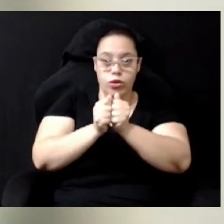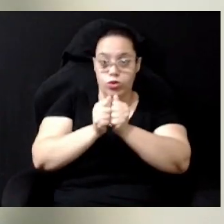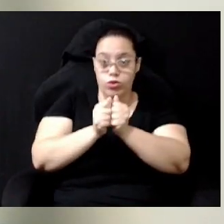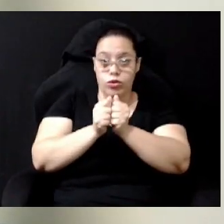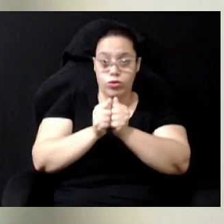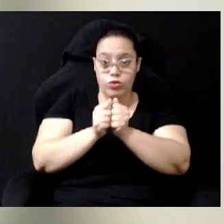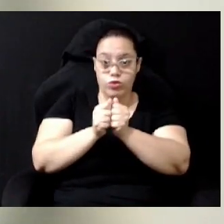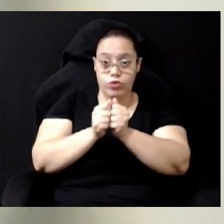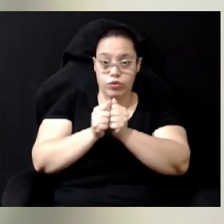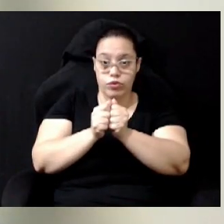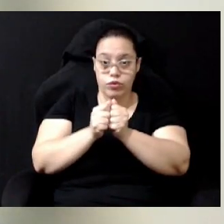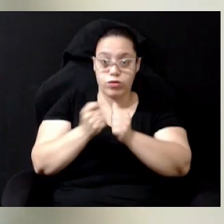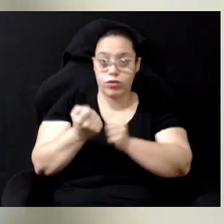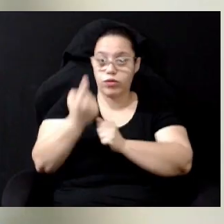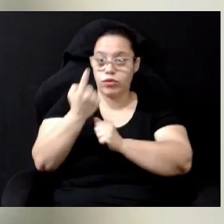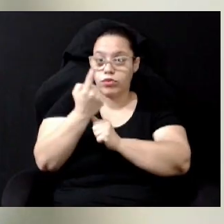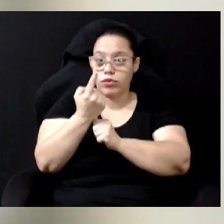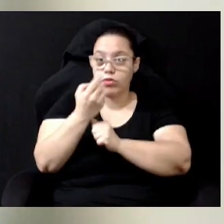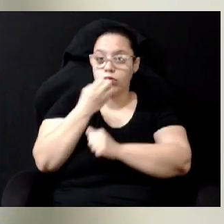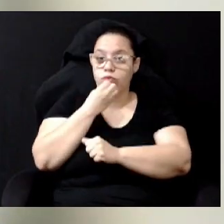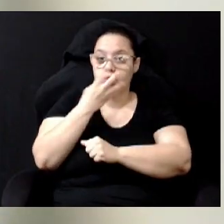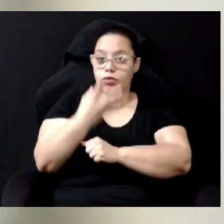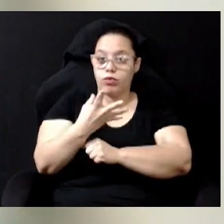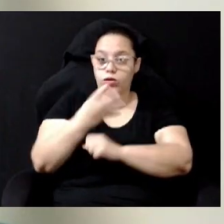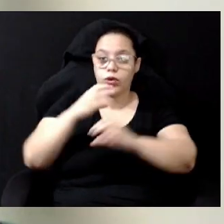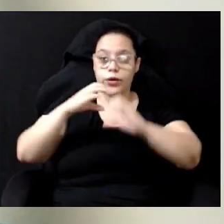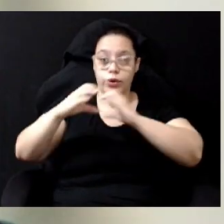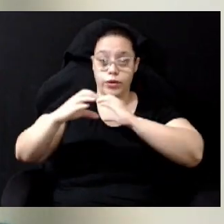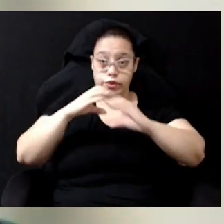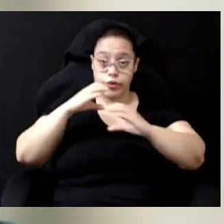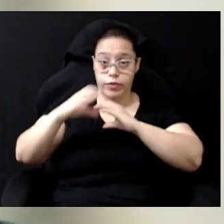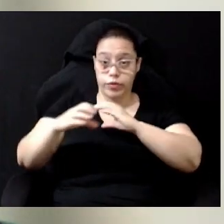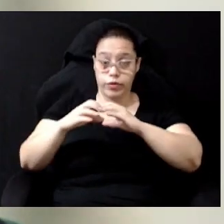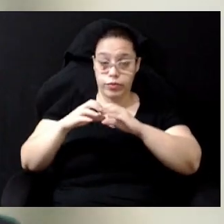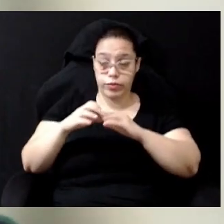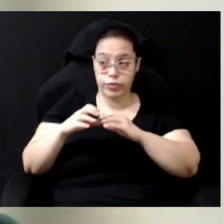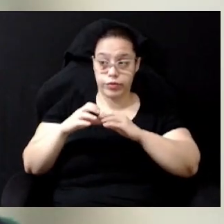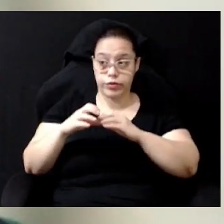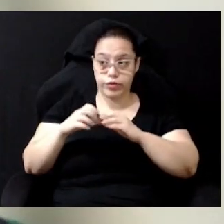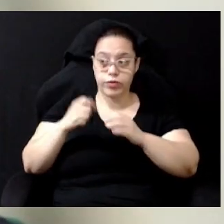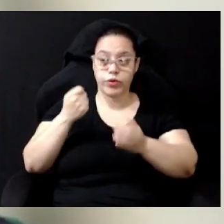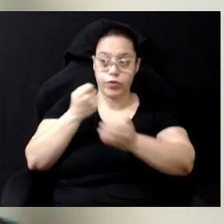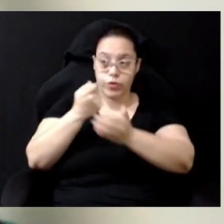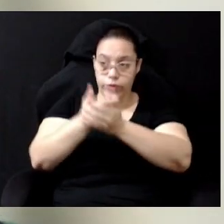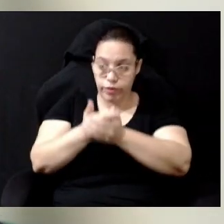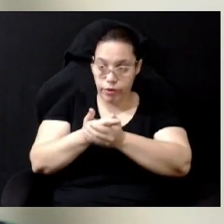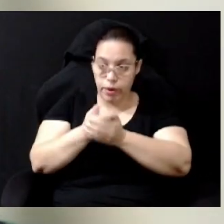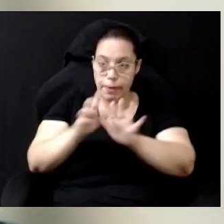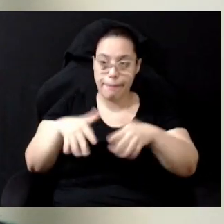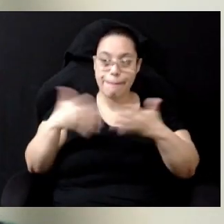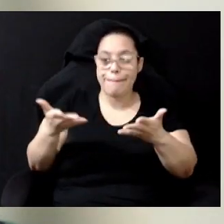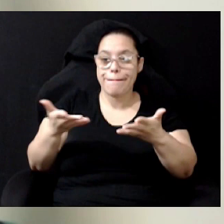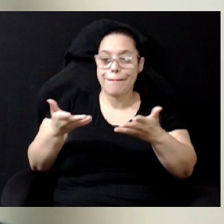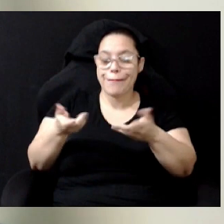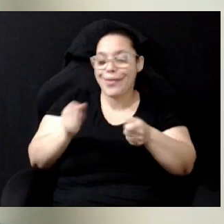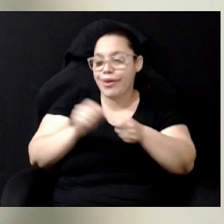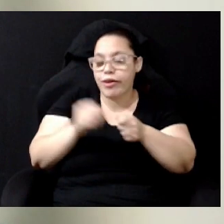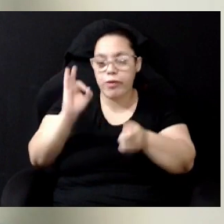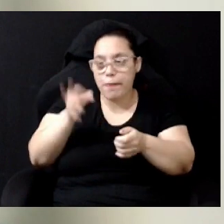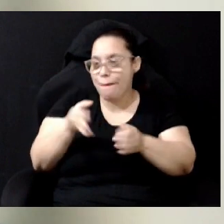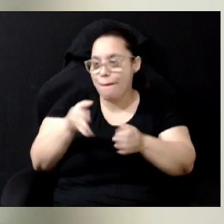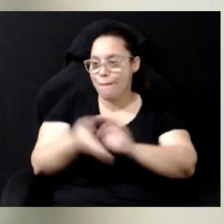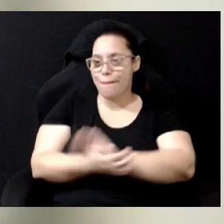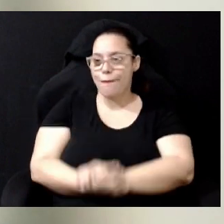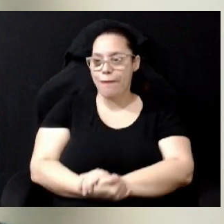setor produtivo. Ele teria como um primeiro benefício comunicar para o seu comprador qual é a sua pegada.